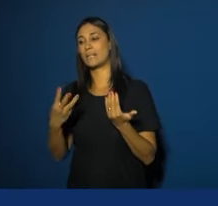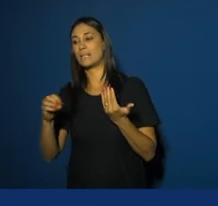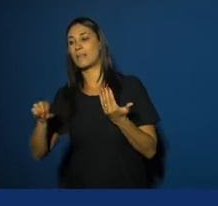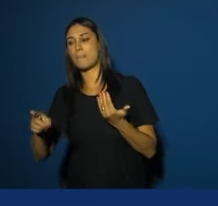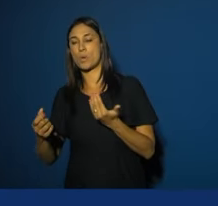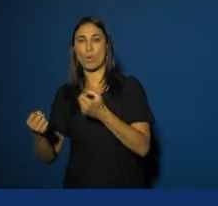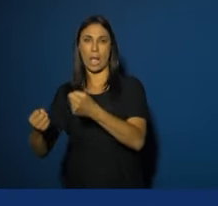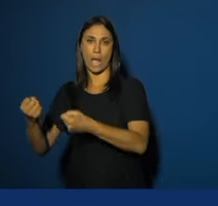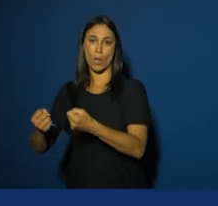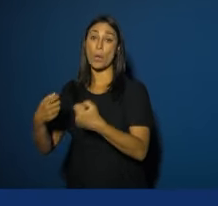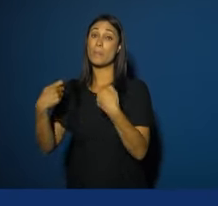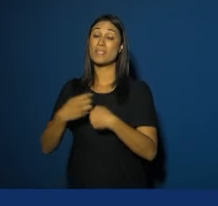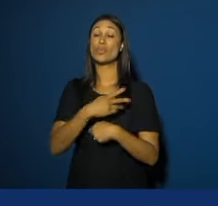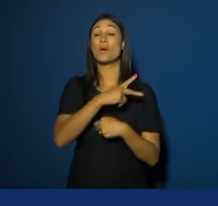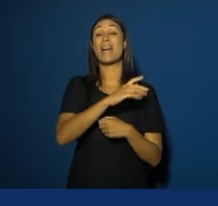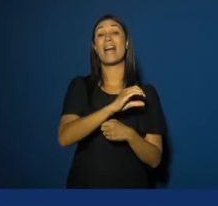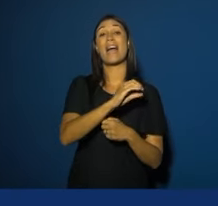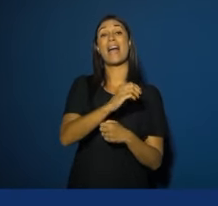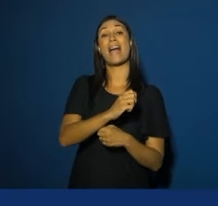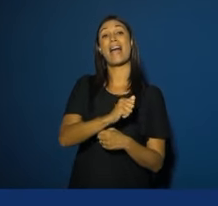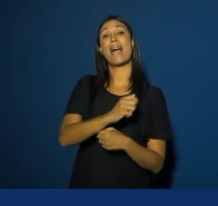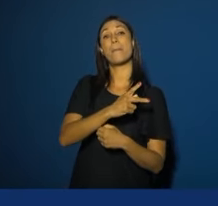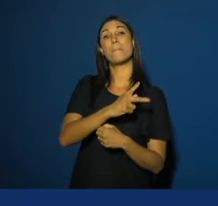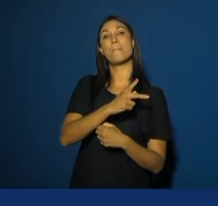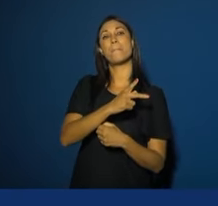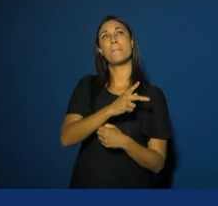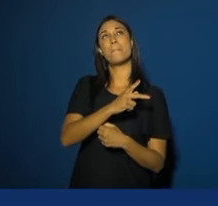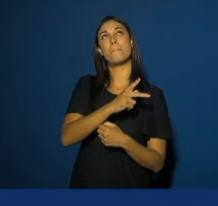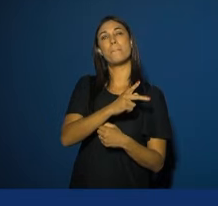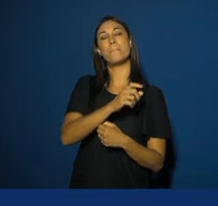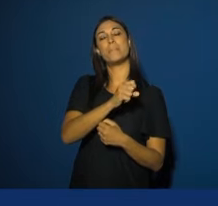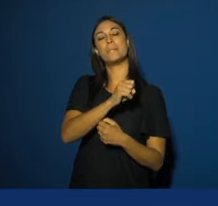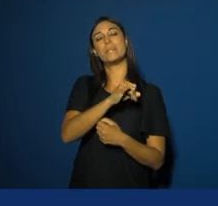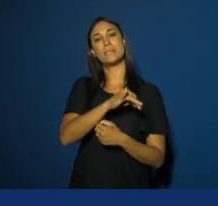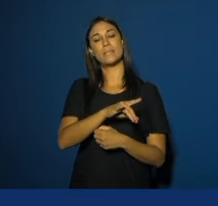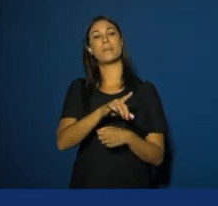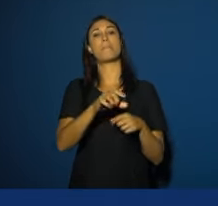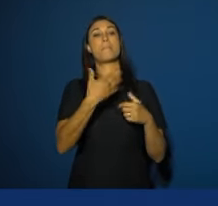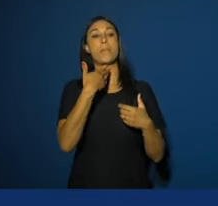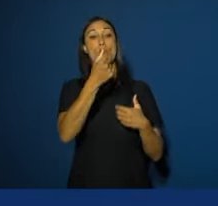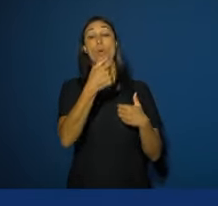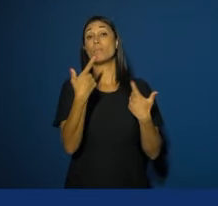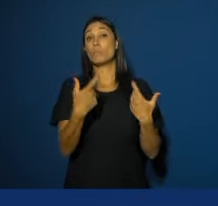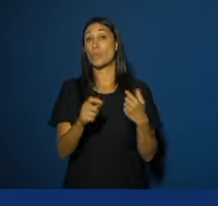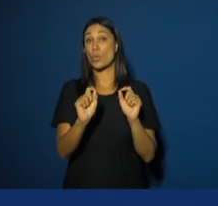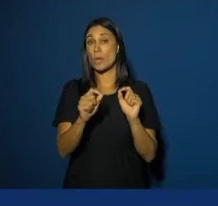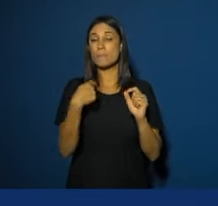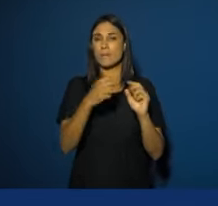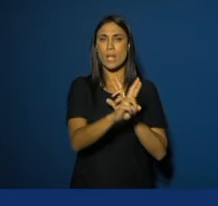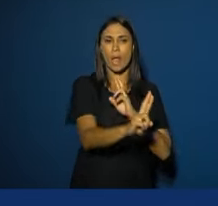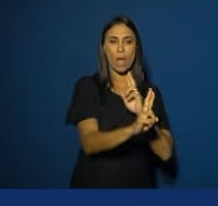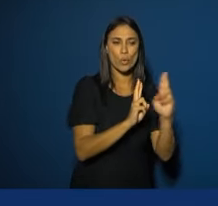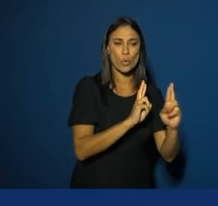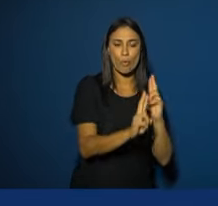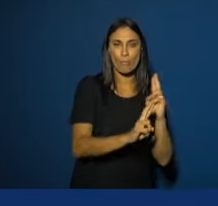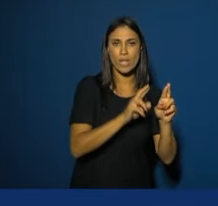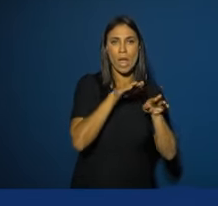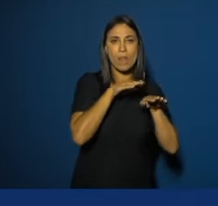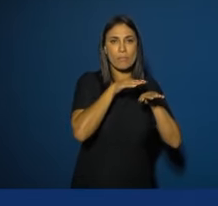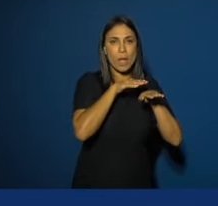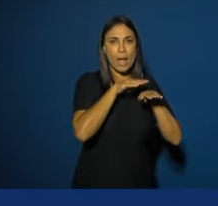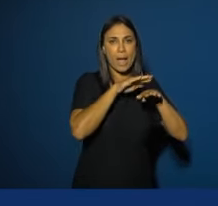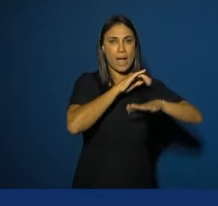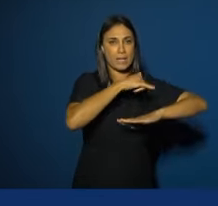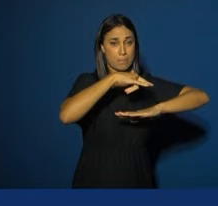precisa precisa um capex menor segundo aqui não passa 30 só passa 18 Então você vai precisar fazer os viadutos com essa dimensão as